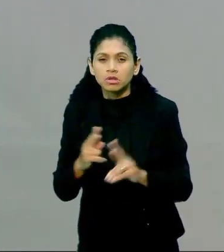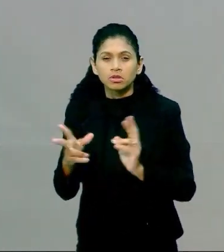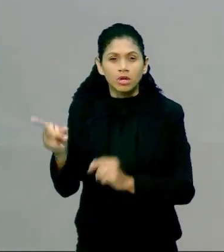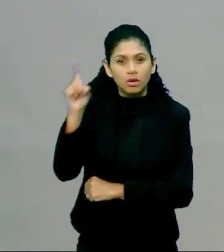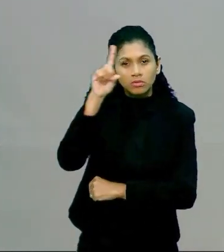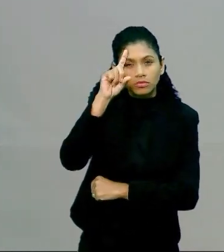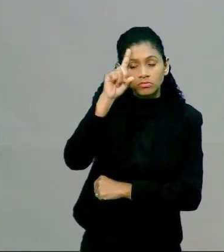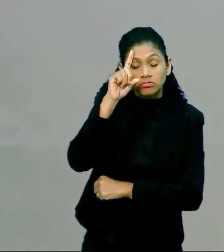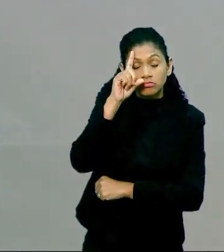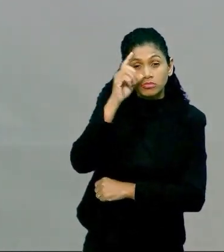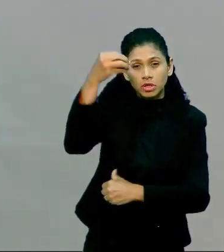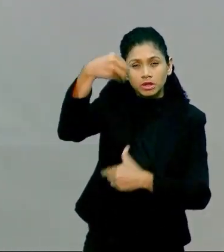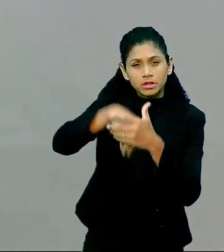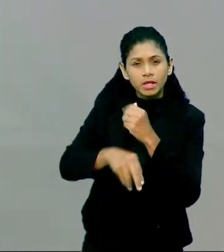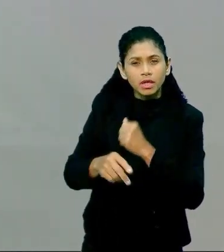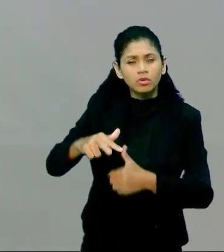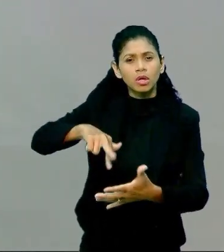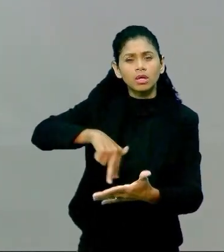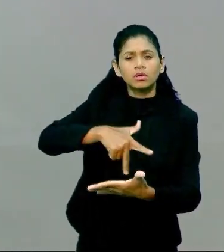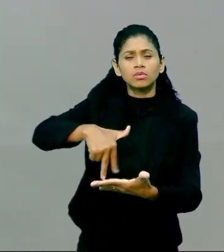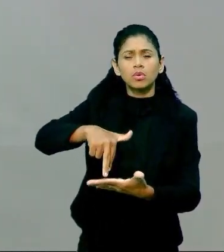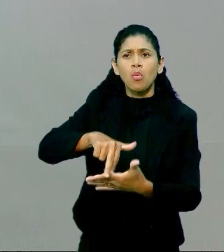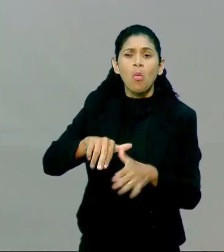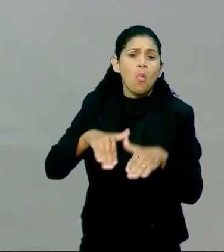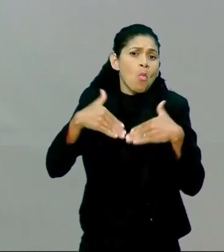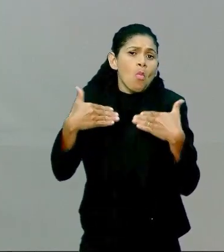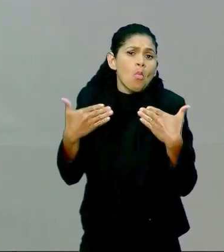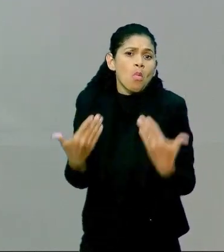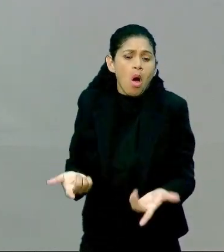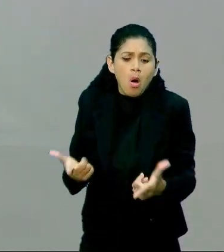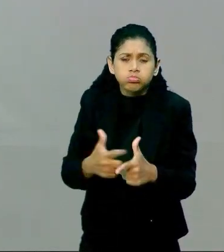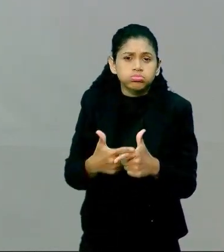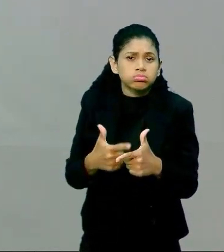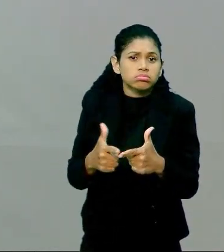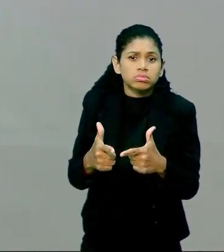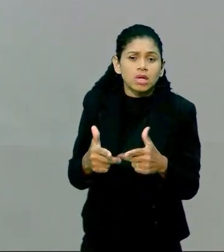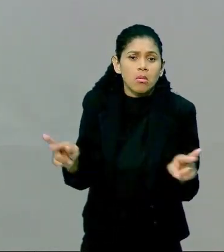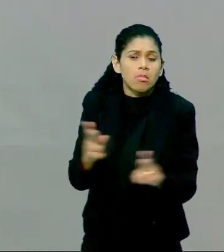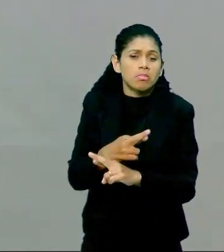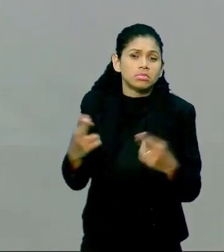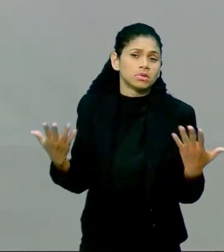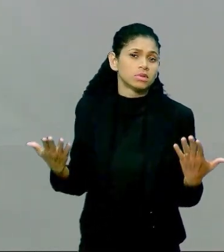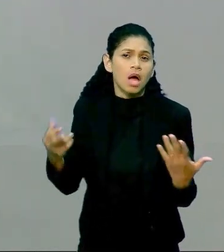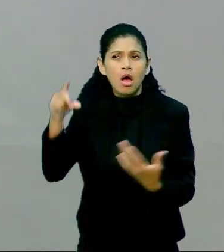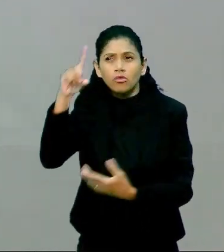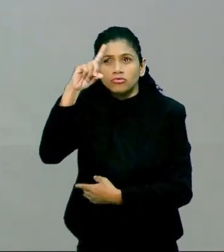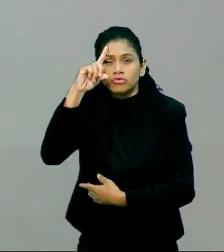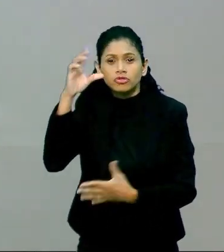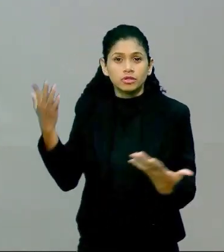as problemáticas que a gente pode correlacionar? Eu já mencionei uma. Funk é dança.